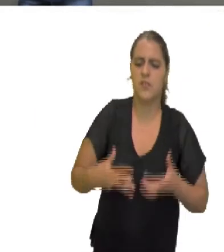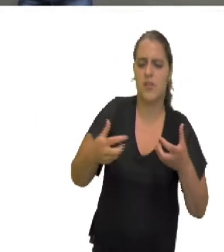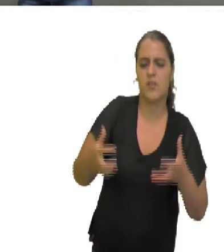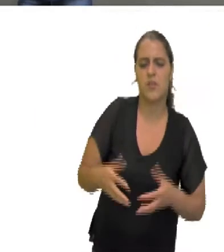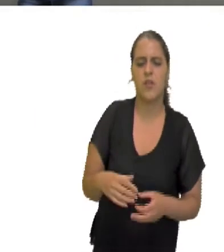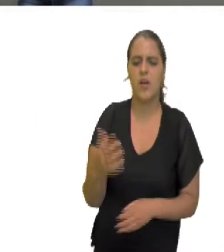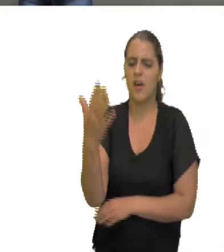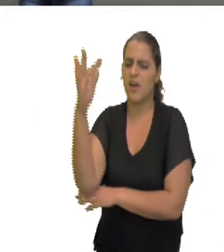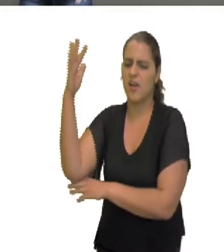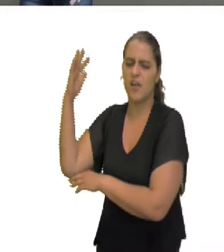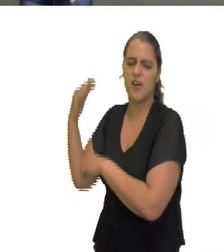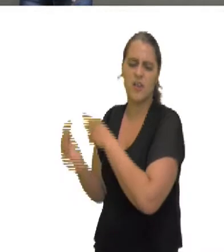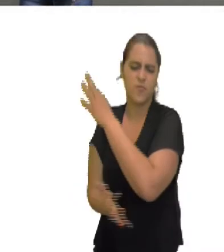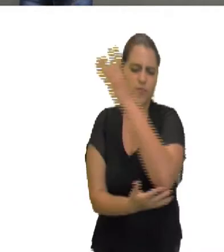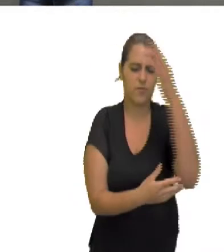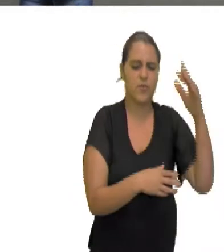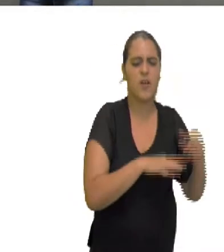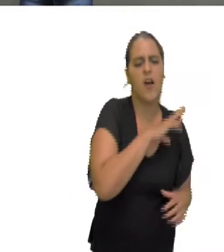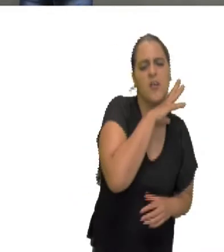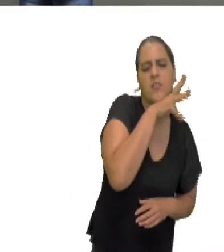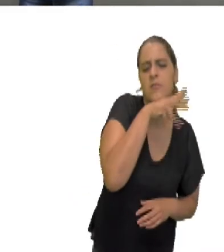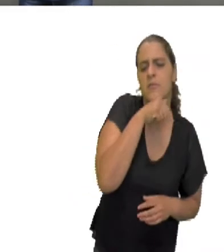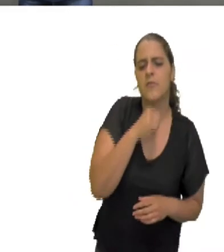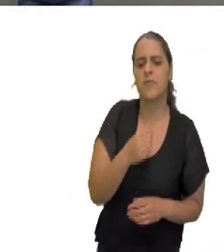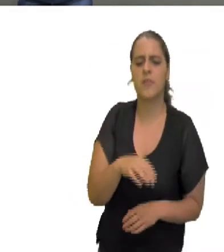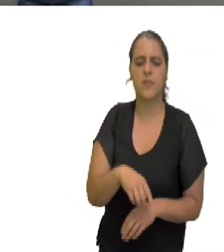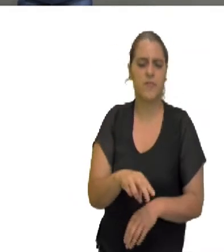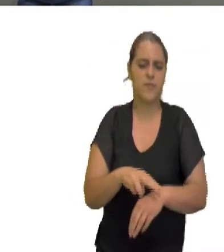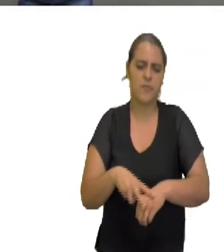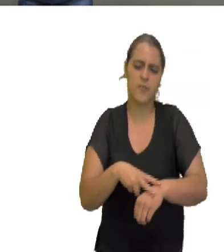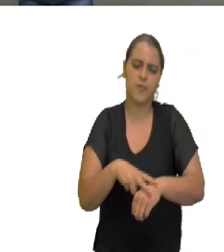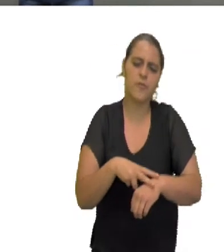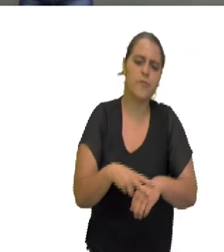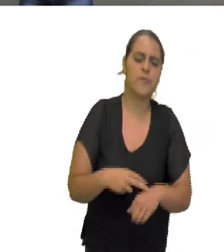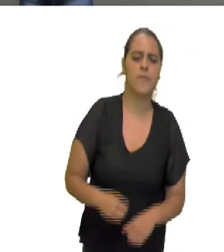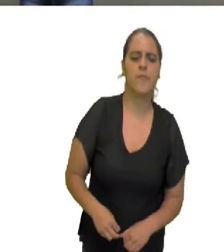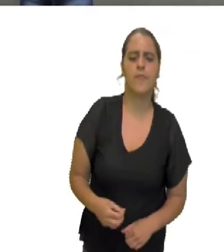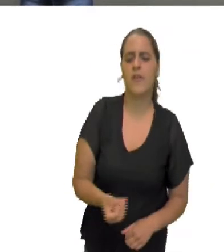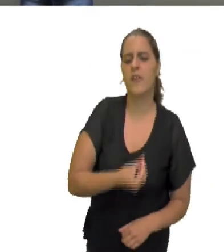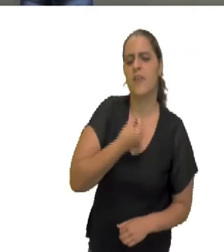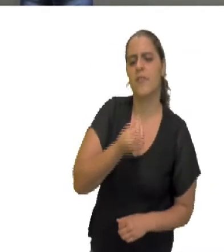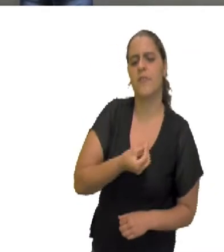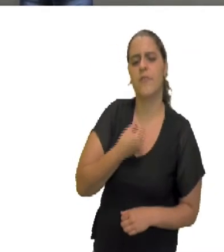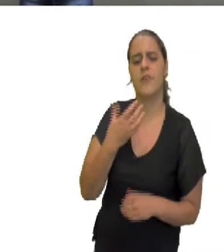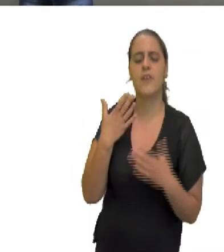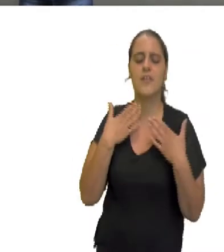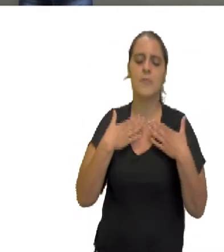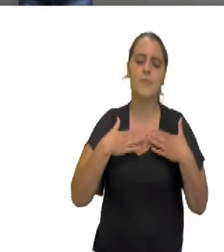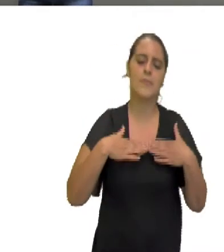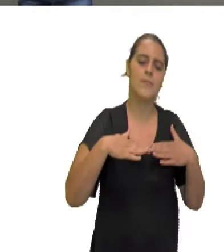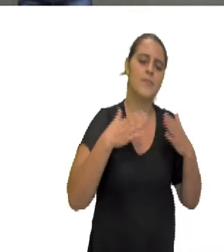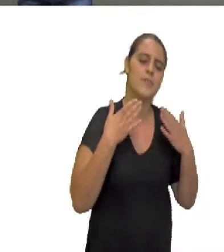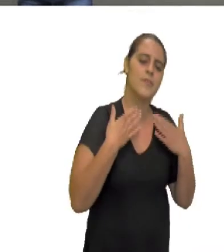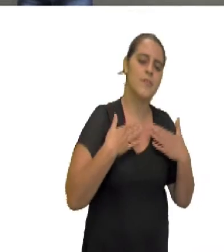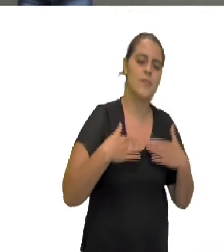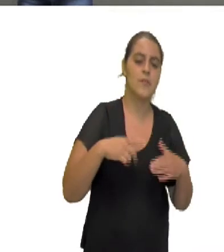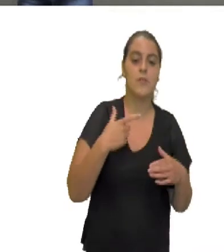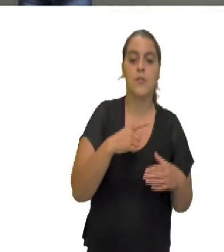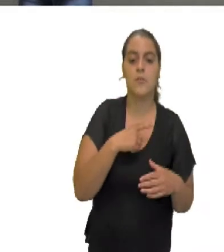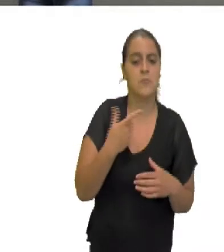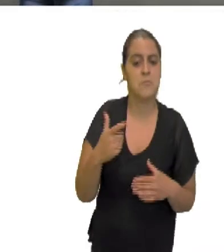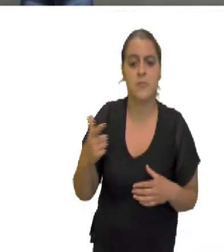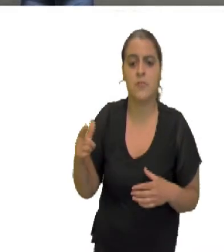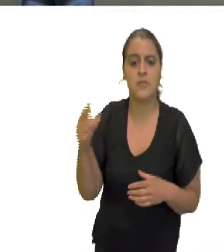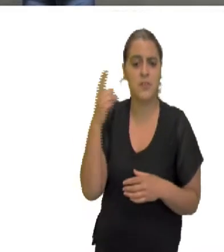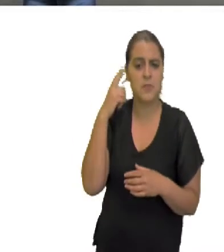árvores, eles criam animais, há muito verde, a vida é mais sossegada, não tem tanto